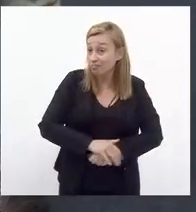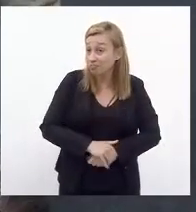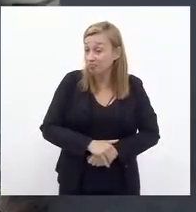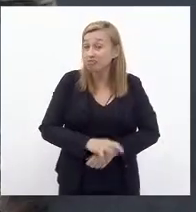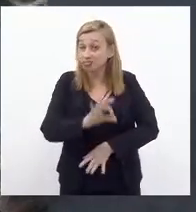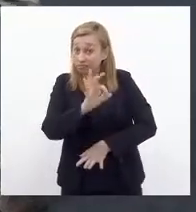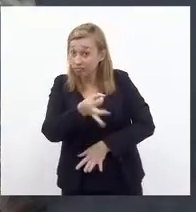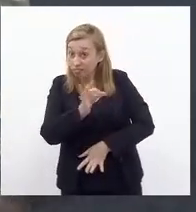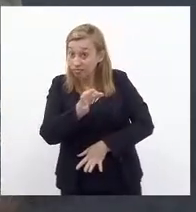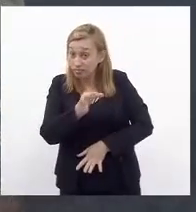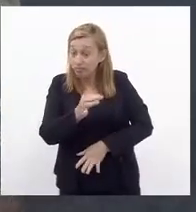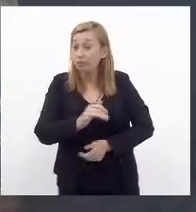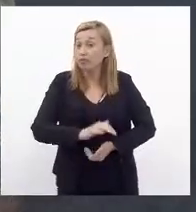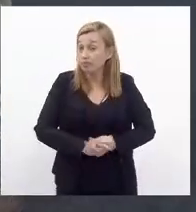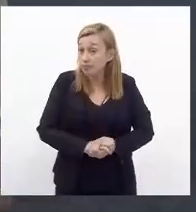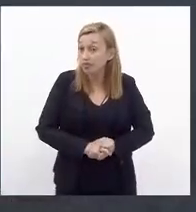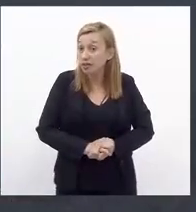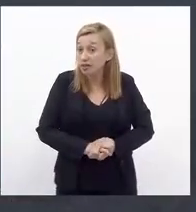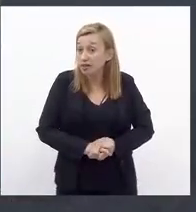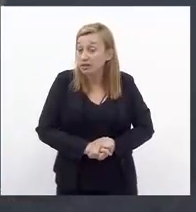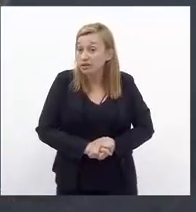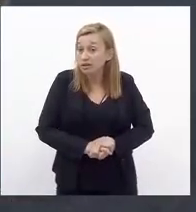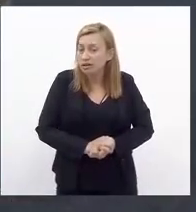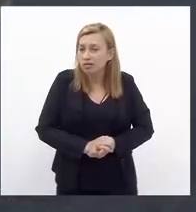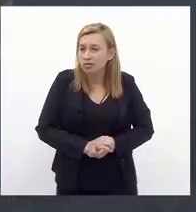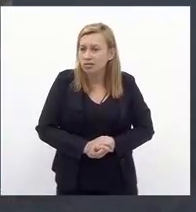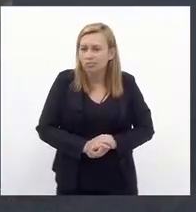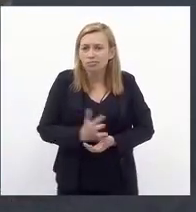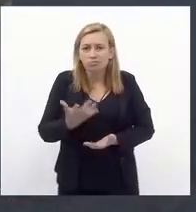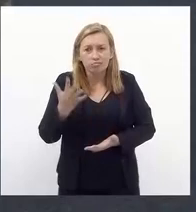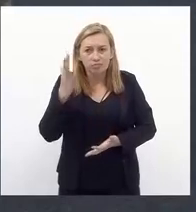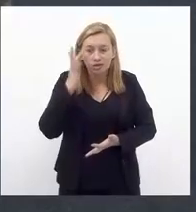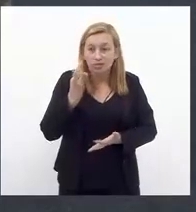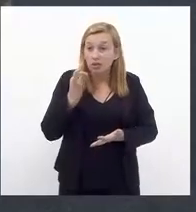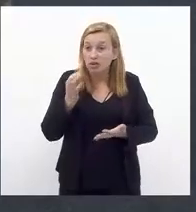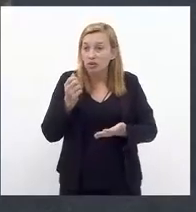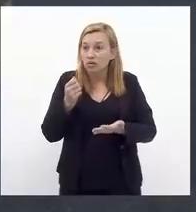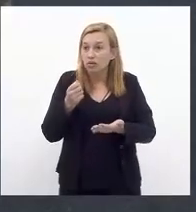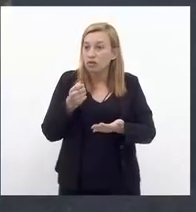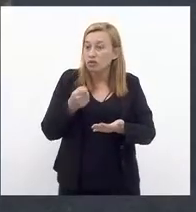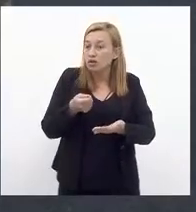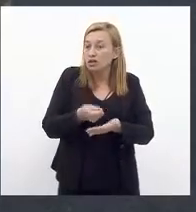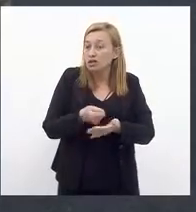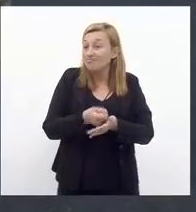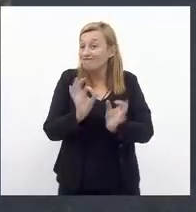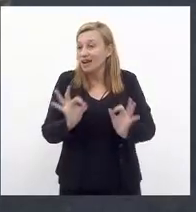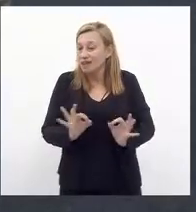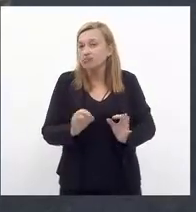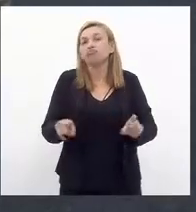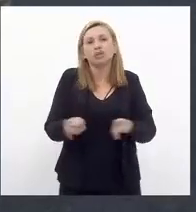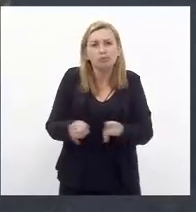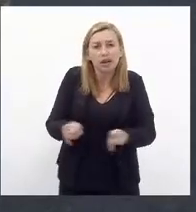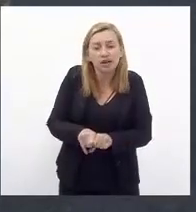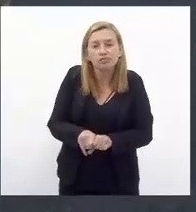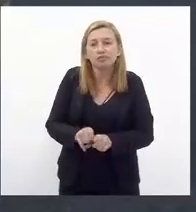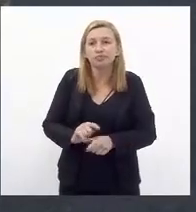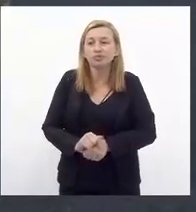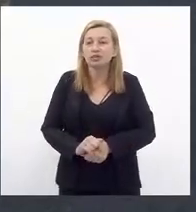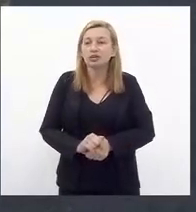evidentemente se submetendo sequer sabendo cobrar as contra partidas e também